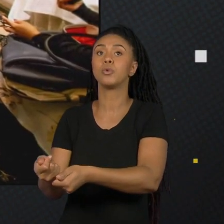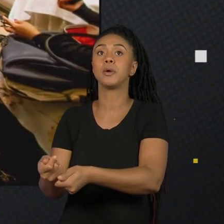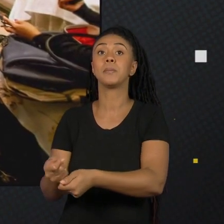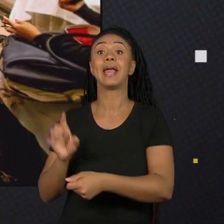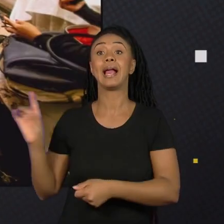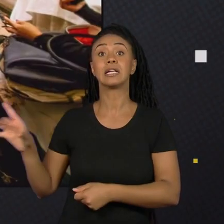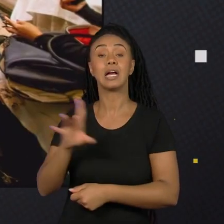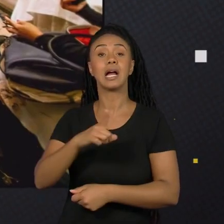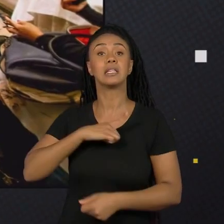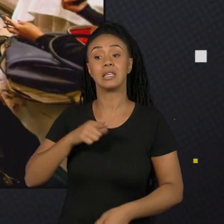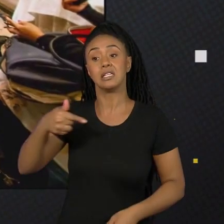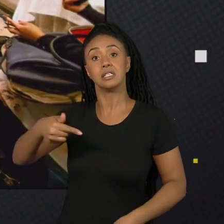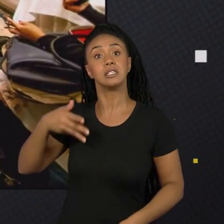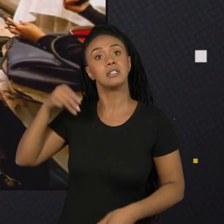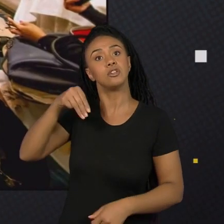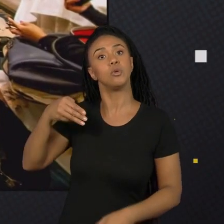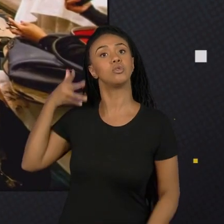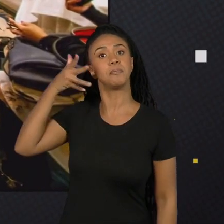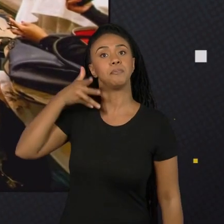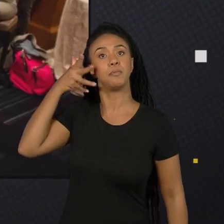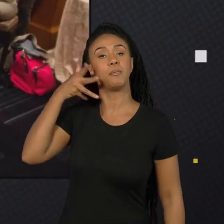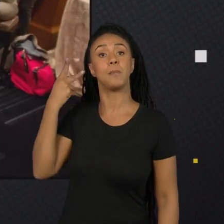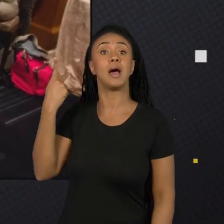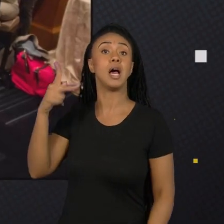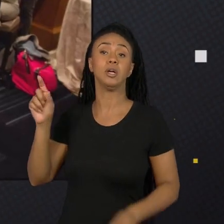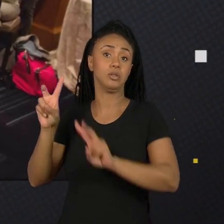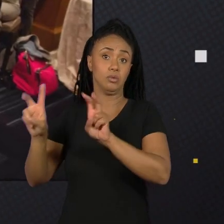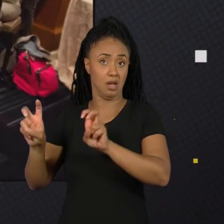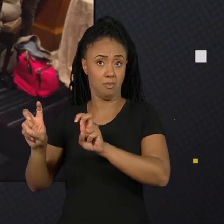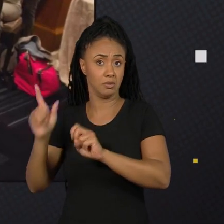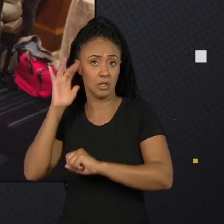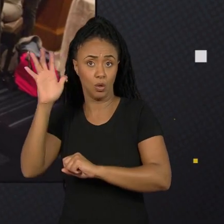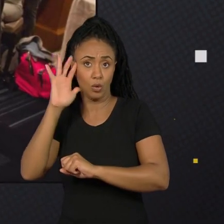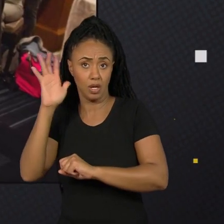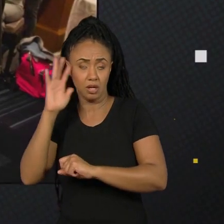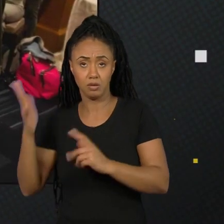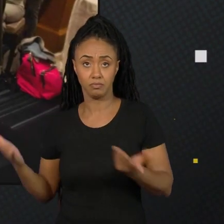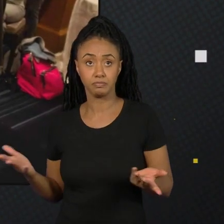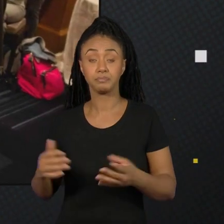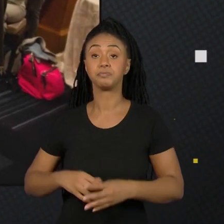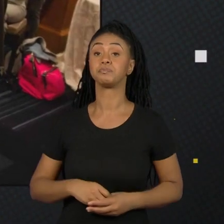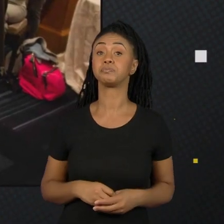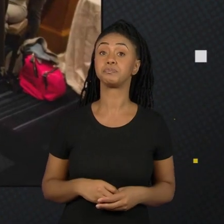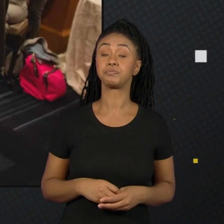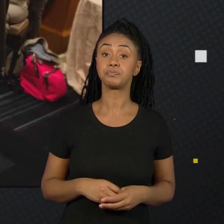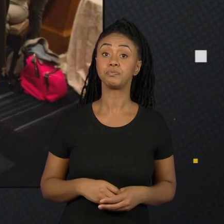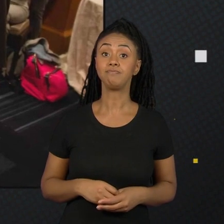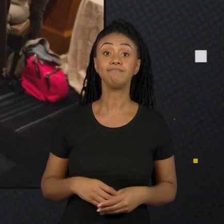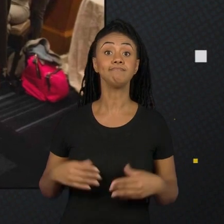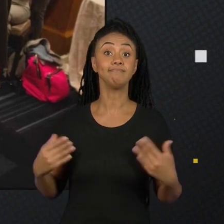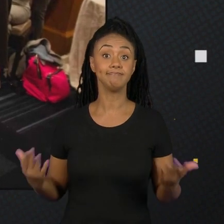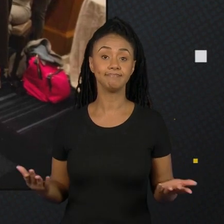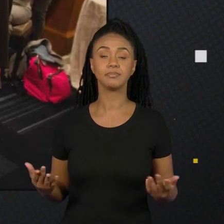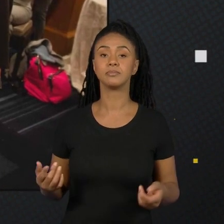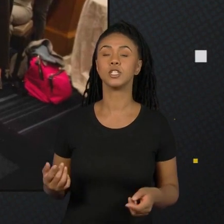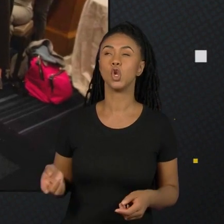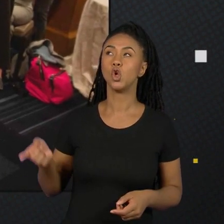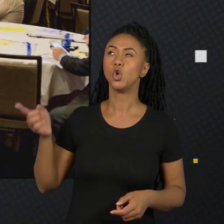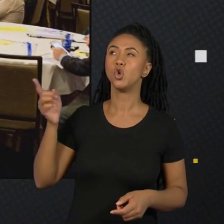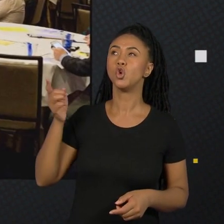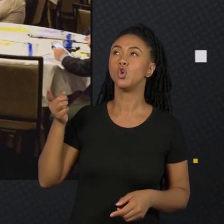fazer uma palestra, para apresentar o seu papo. Depois, quem se interessa, leva papo. E no terceiro